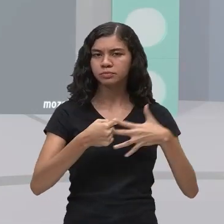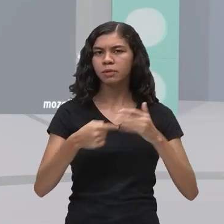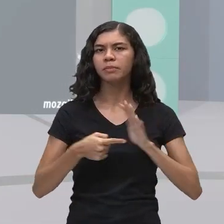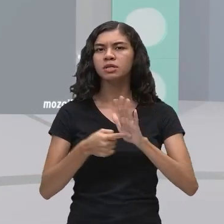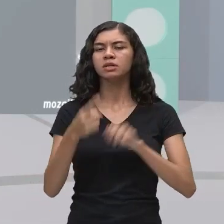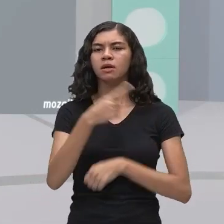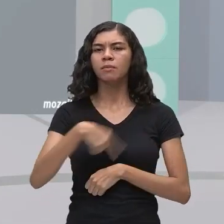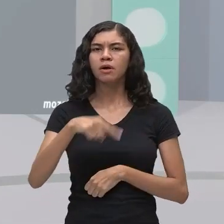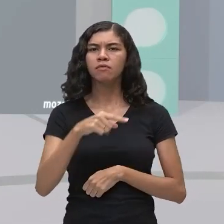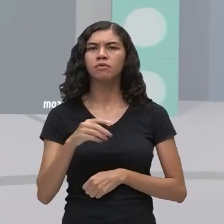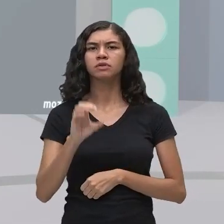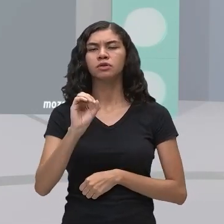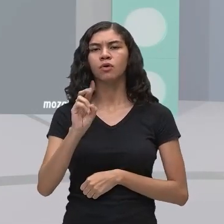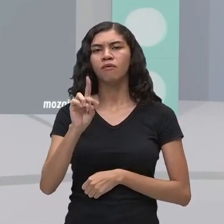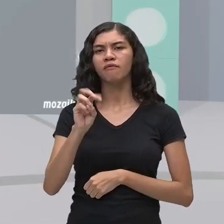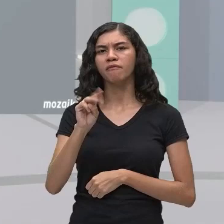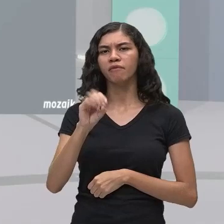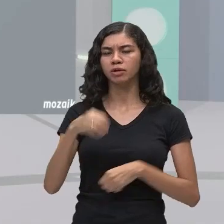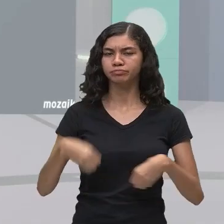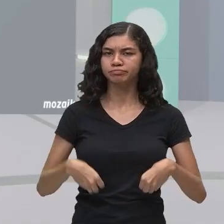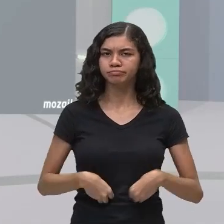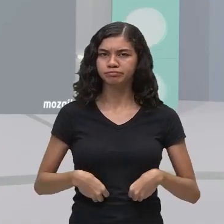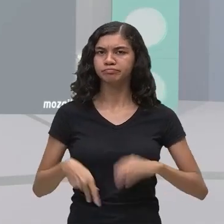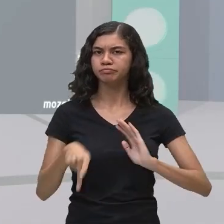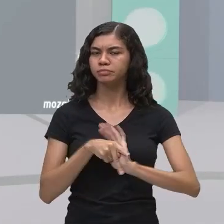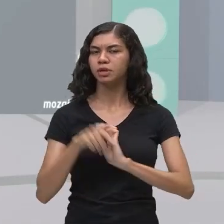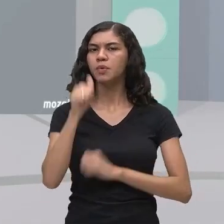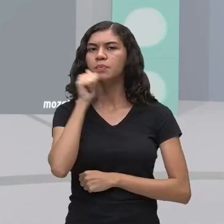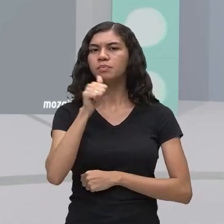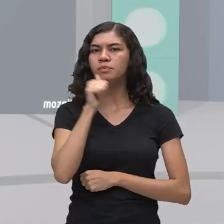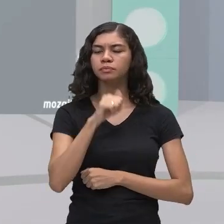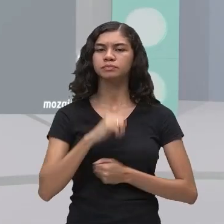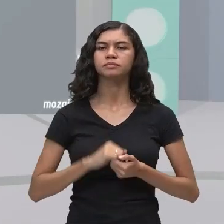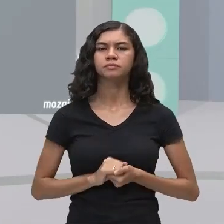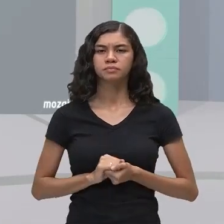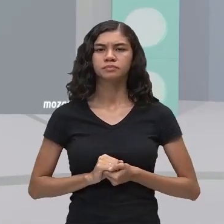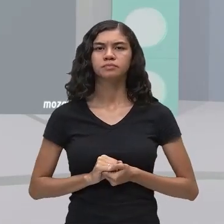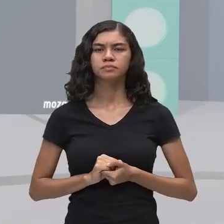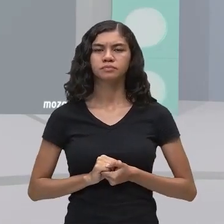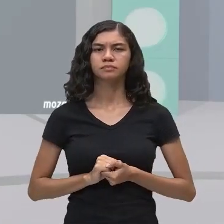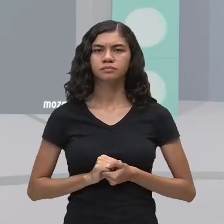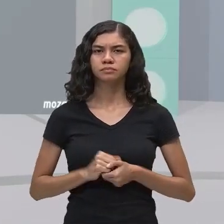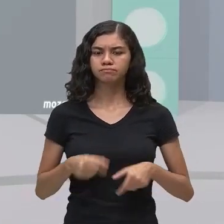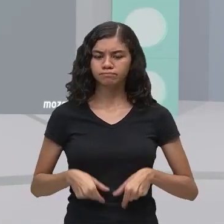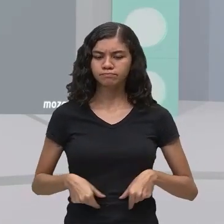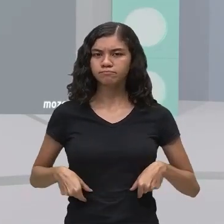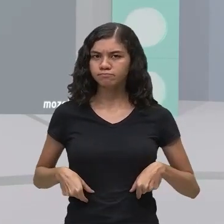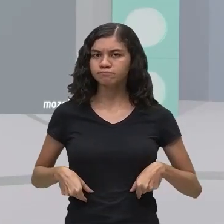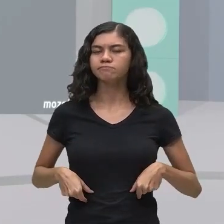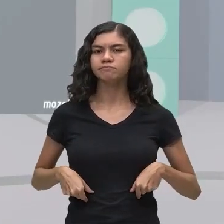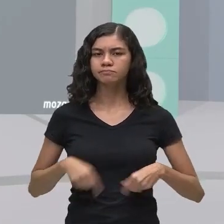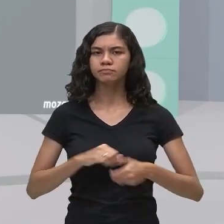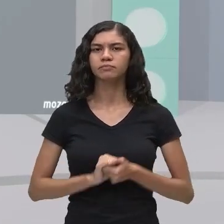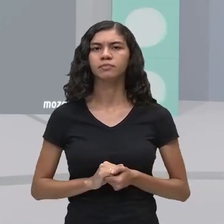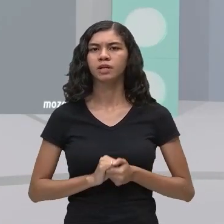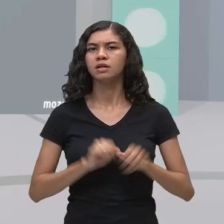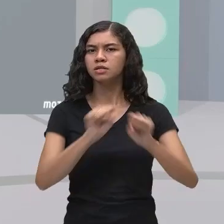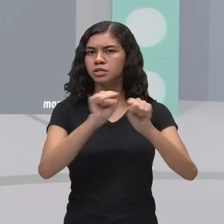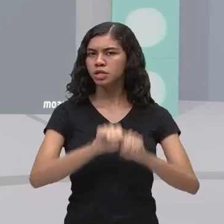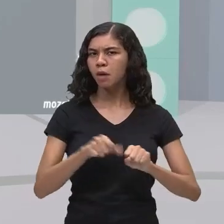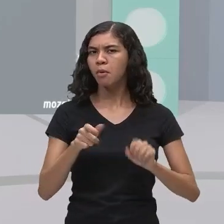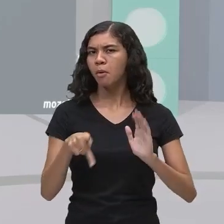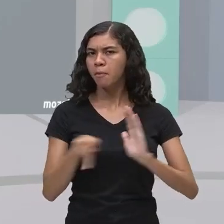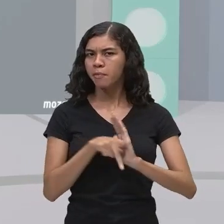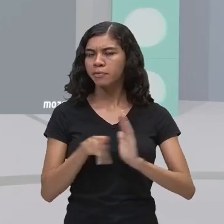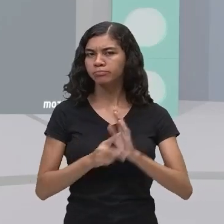os ovários, que são as glândulas presentes no corpo feminino, Então, essas glândulas elas estão no sistema reprodutor feminino